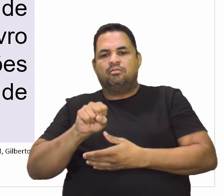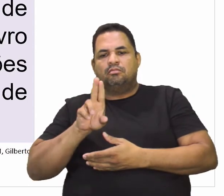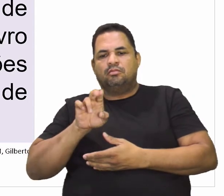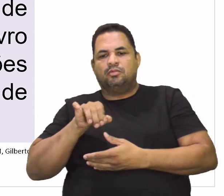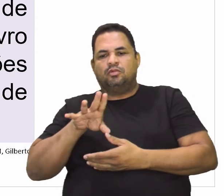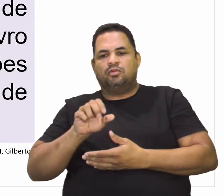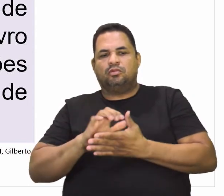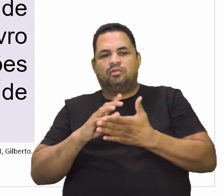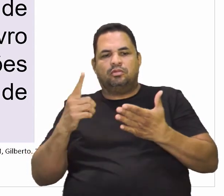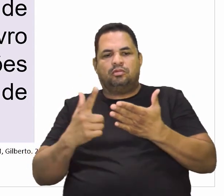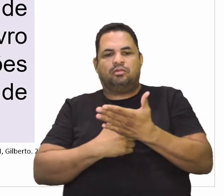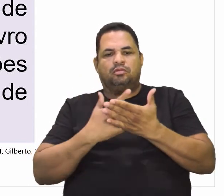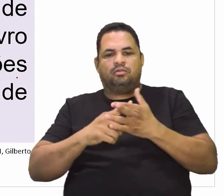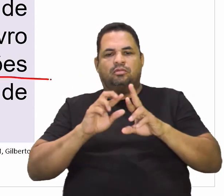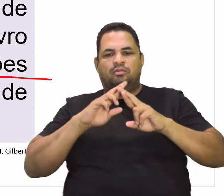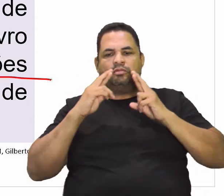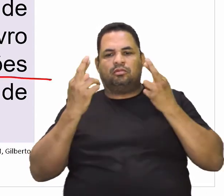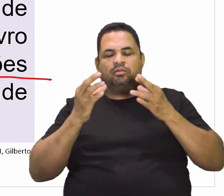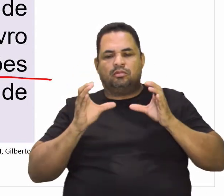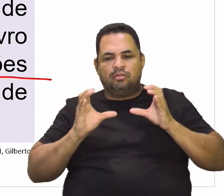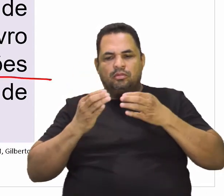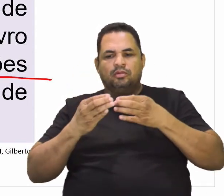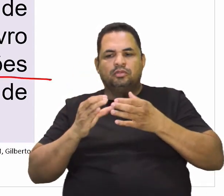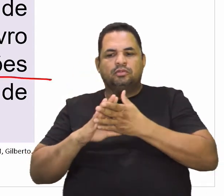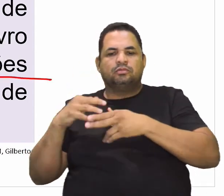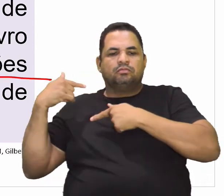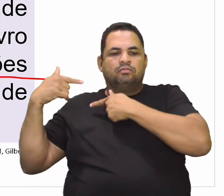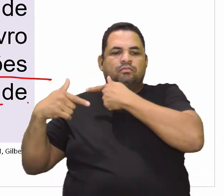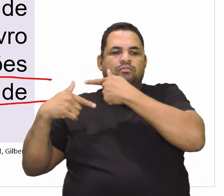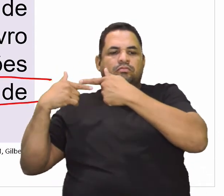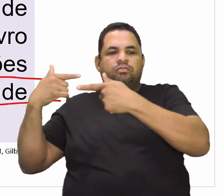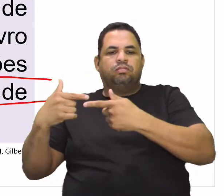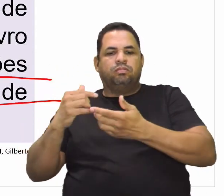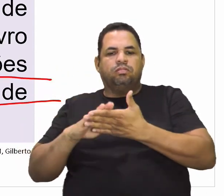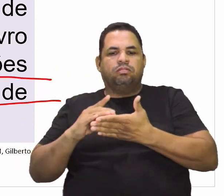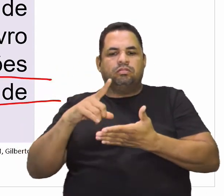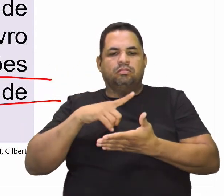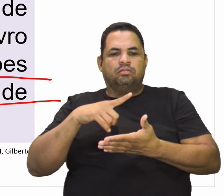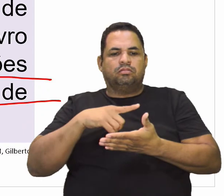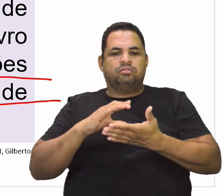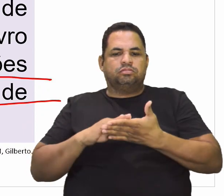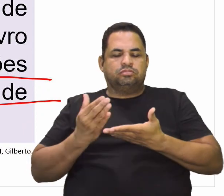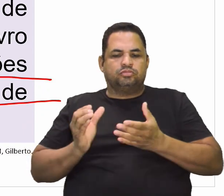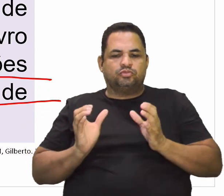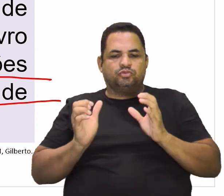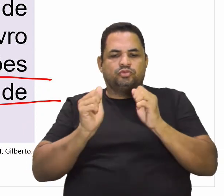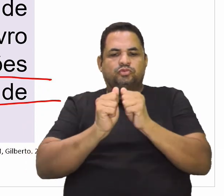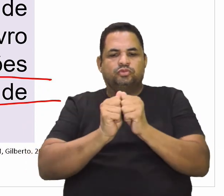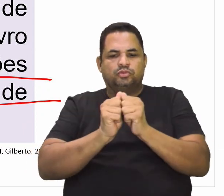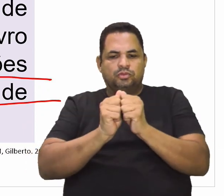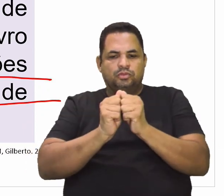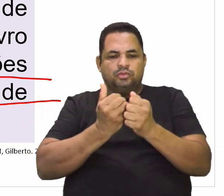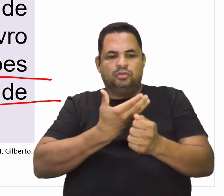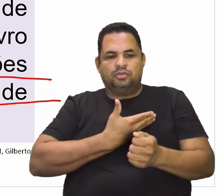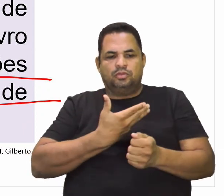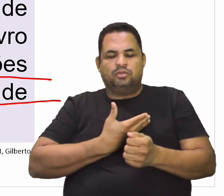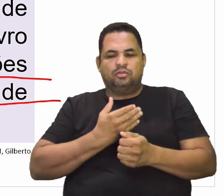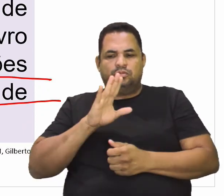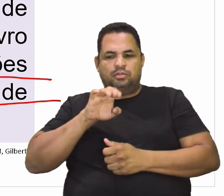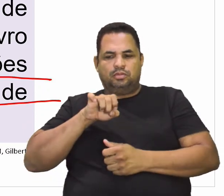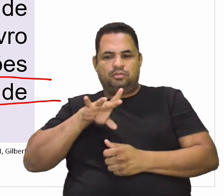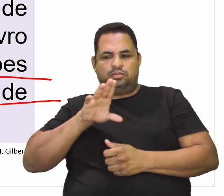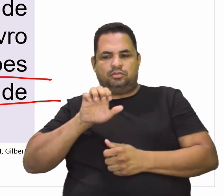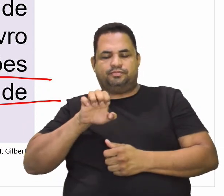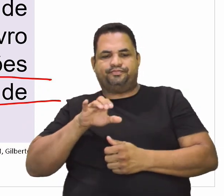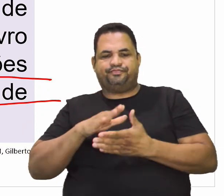que são livros que reúnem um conjunto de tradições recolhidas com os companheiros de Maomé. Ou seja, seguidores de